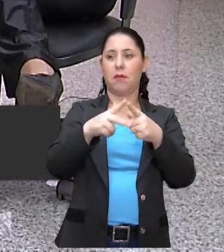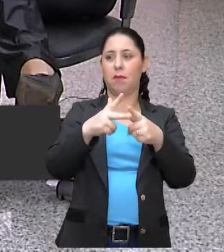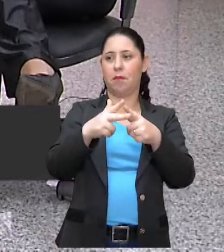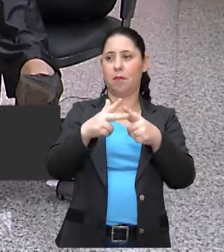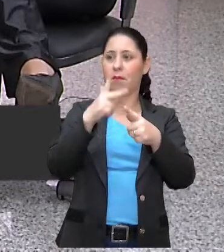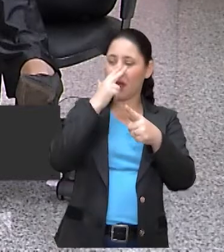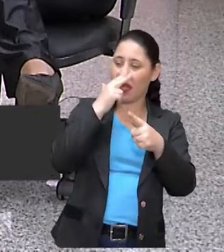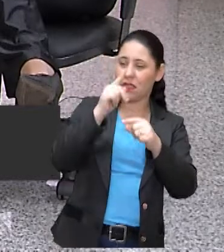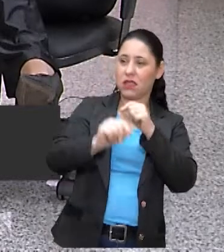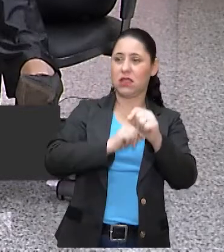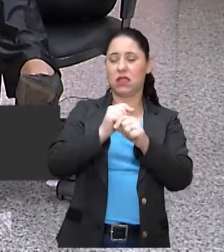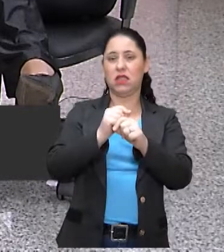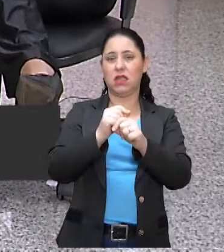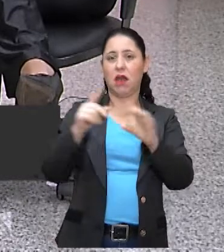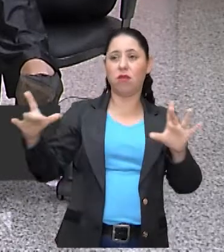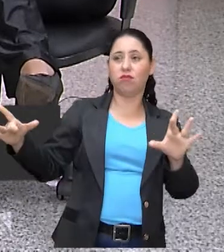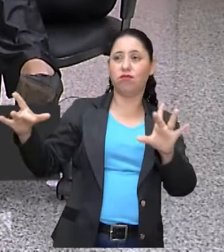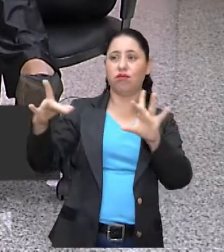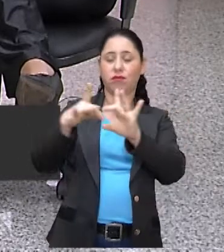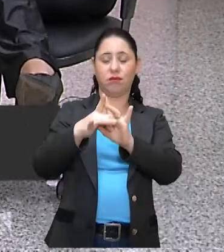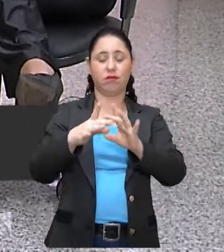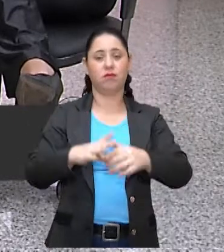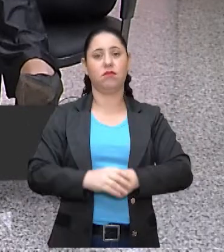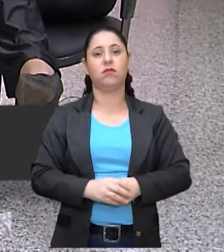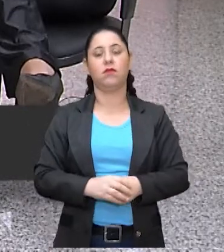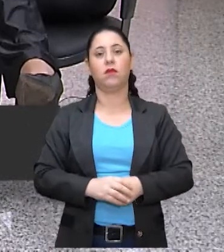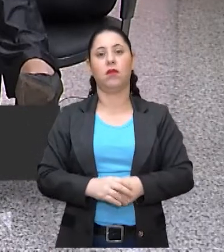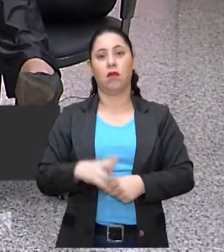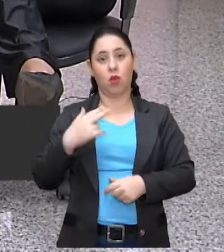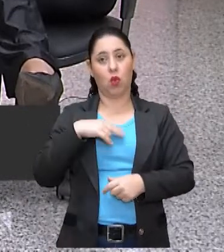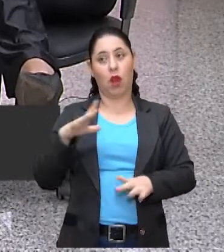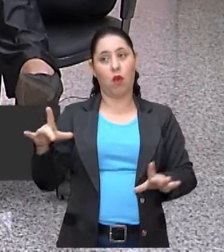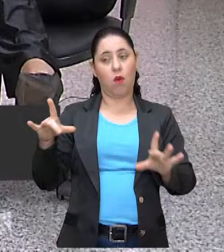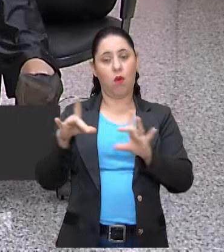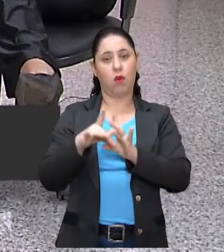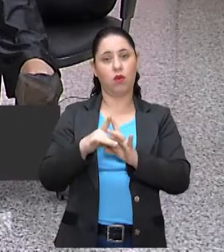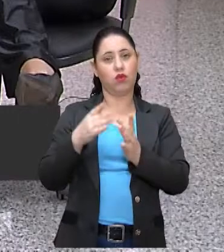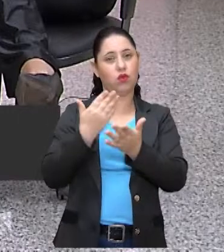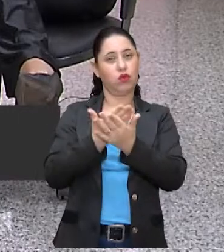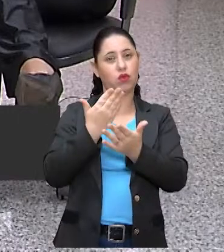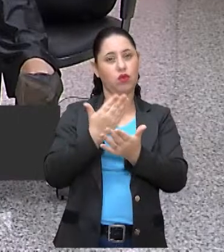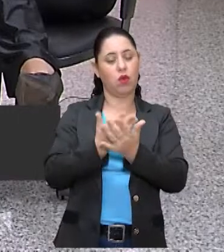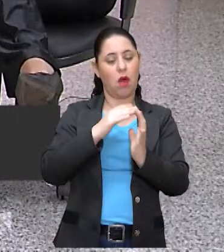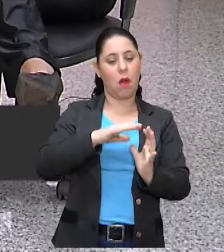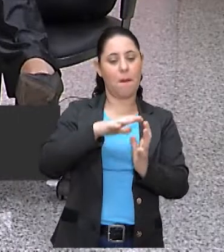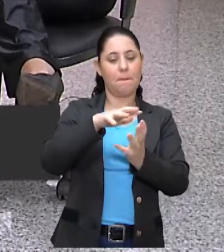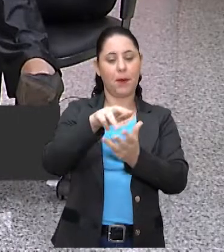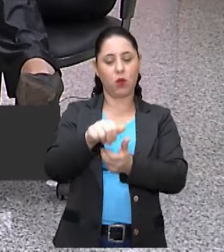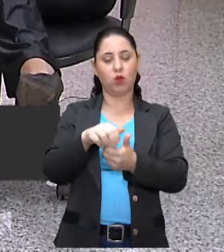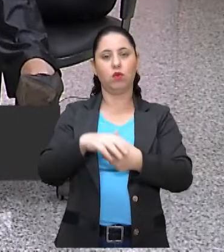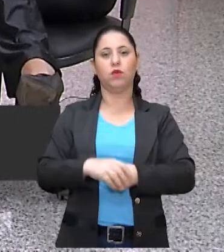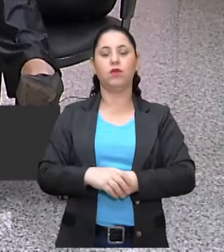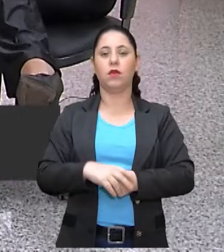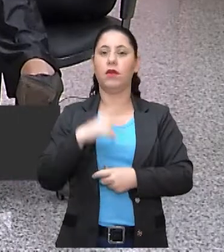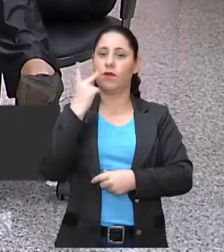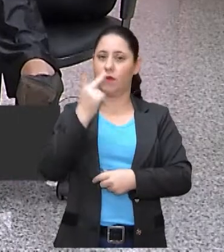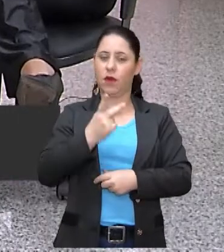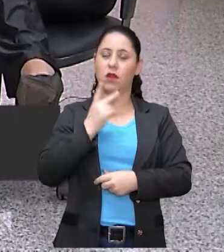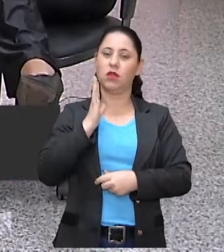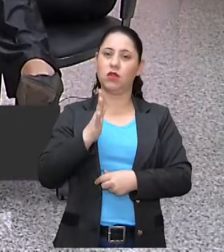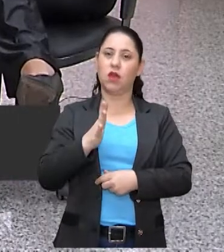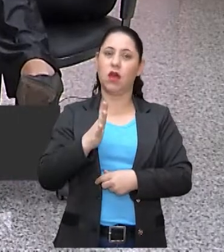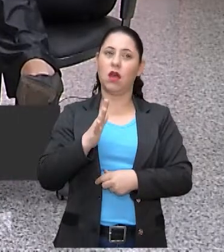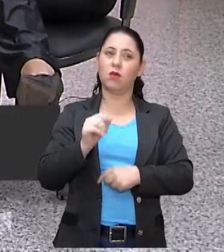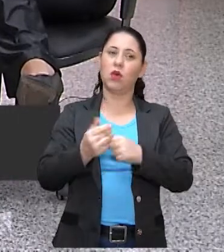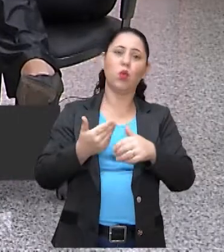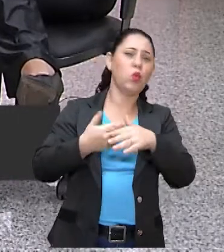nosso país. Porque nós somos interconectados. A gente sempre, né, para quem ouviu ou quem estuda falar de globalização, olha, então a gente já era para